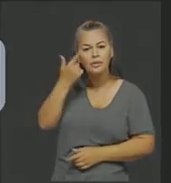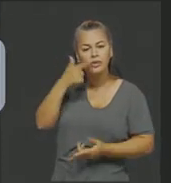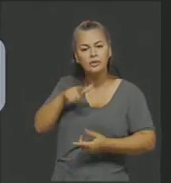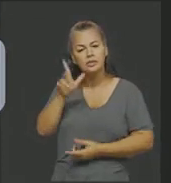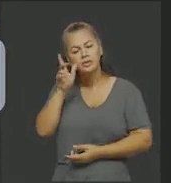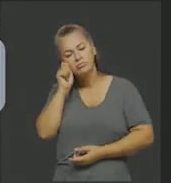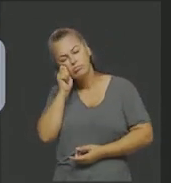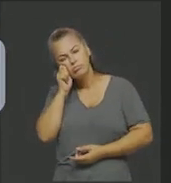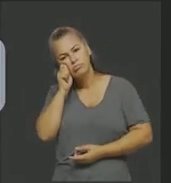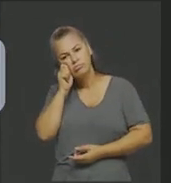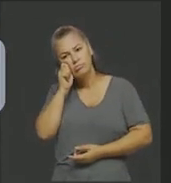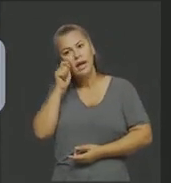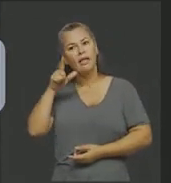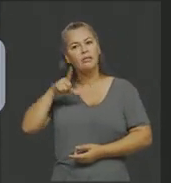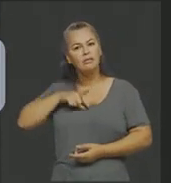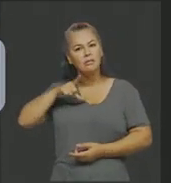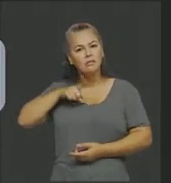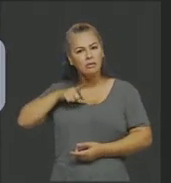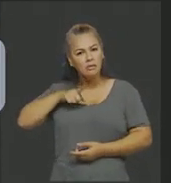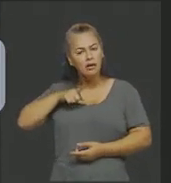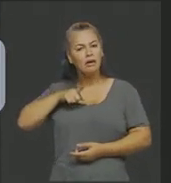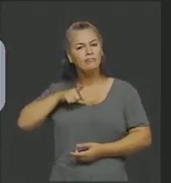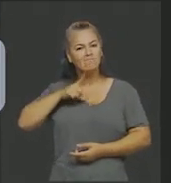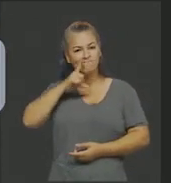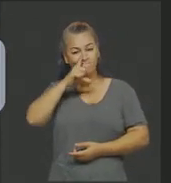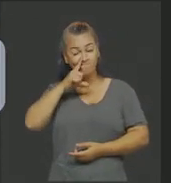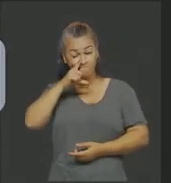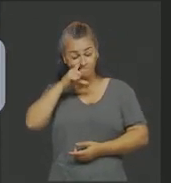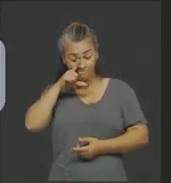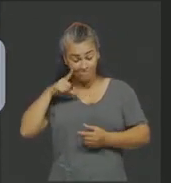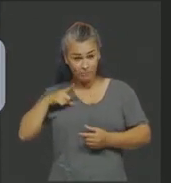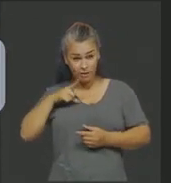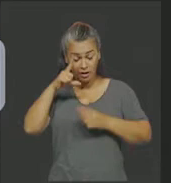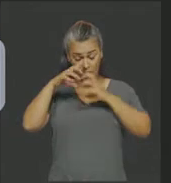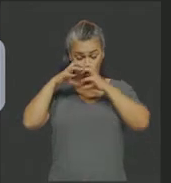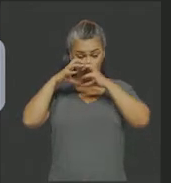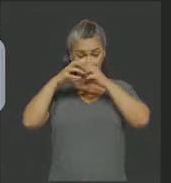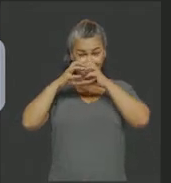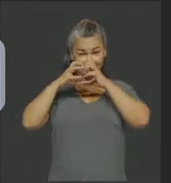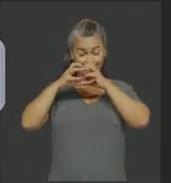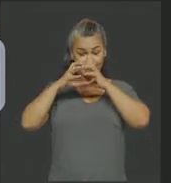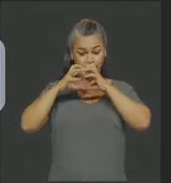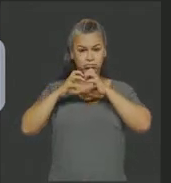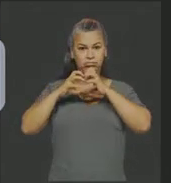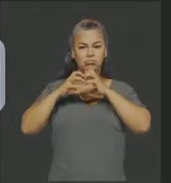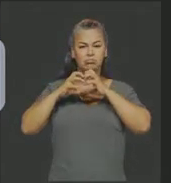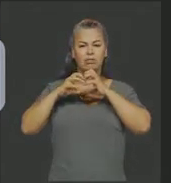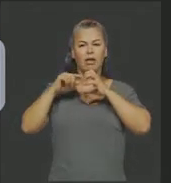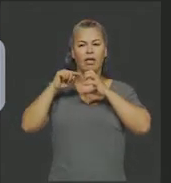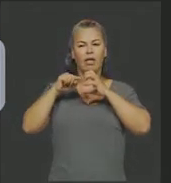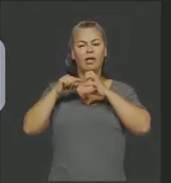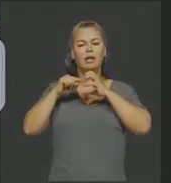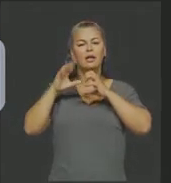Afetam o GABA, que é um neurotransmissor importante aí para acalmar as atividades cerebrais, né? E leva a